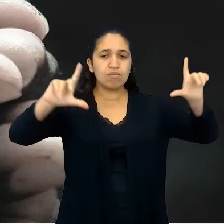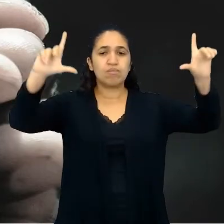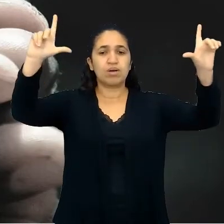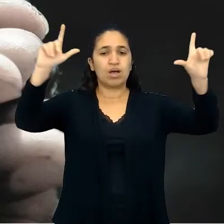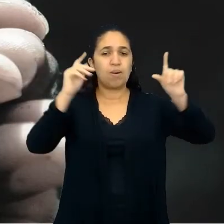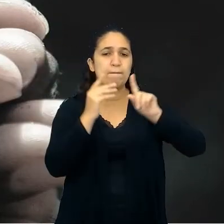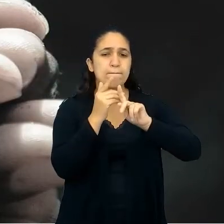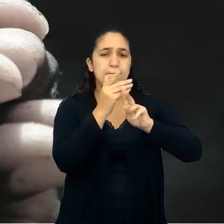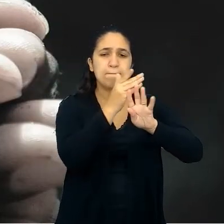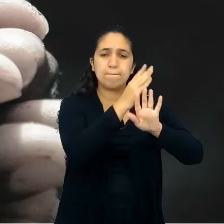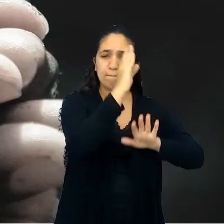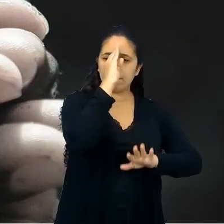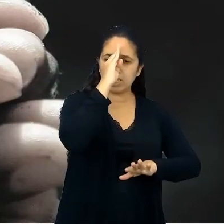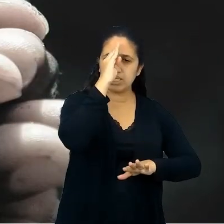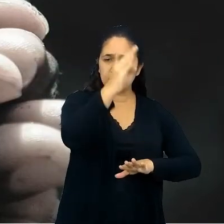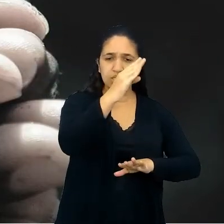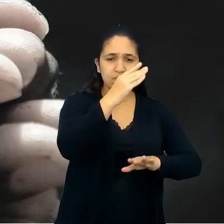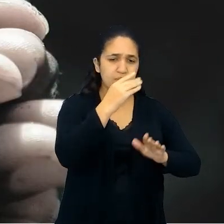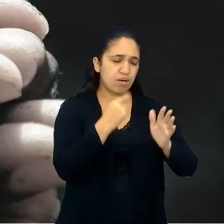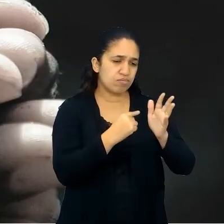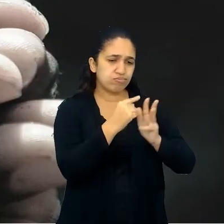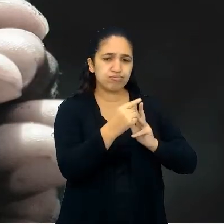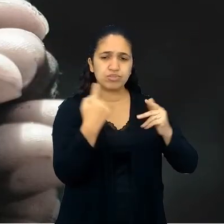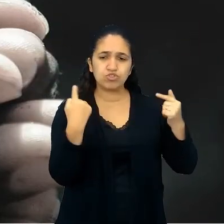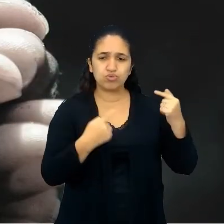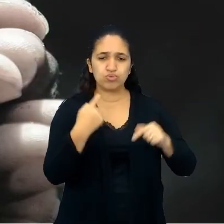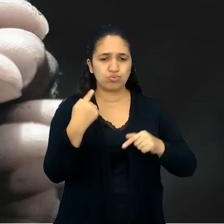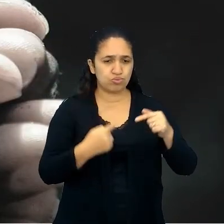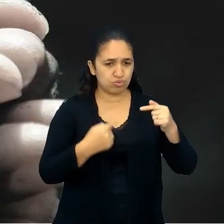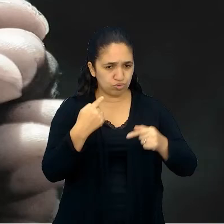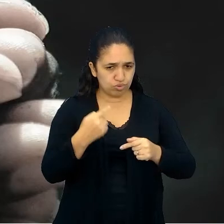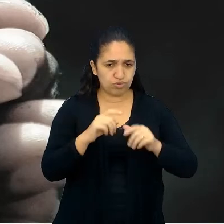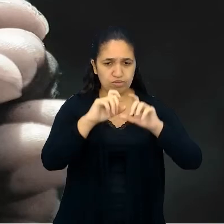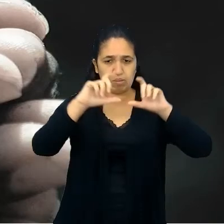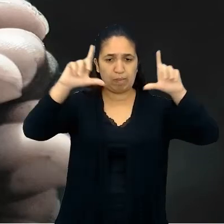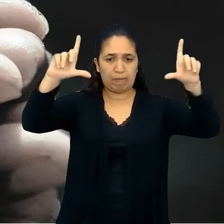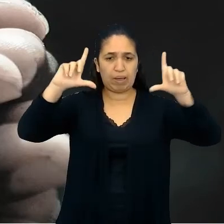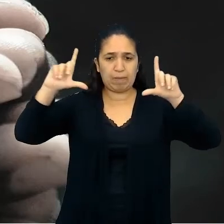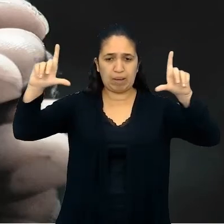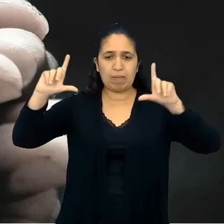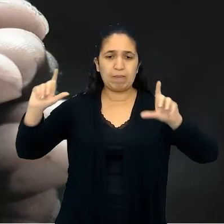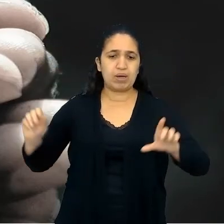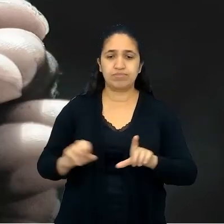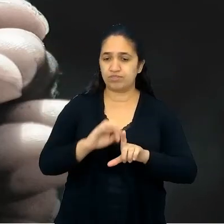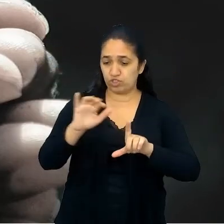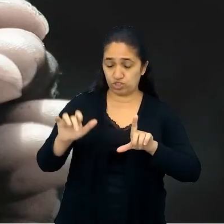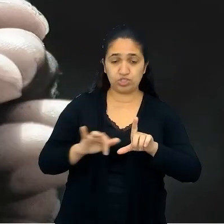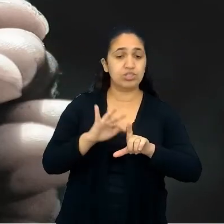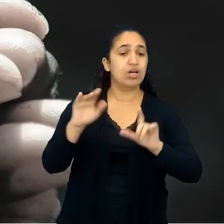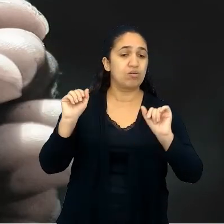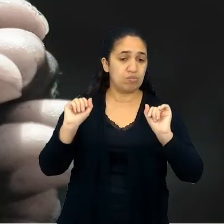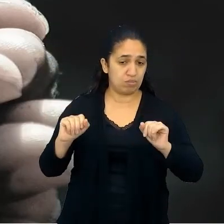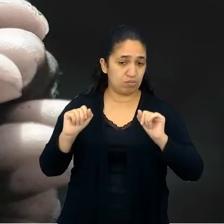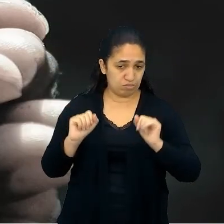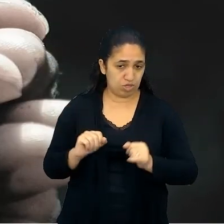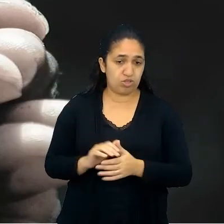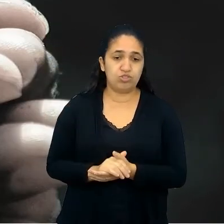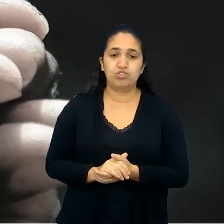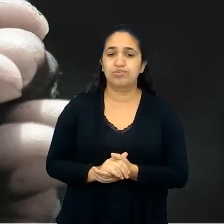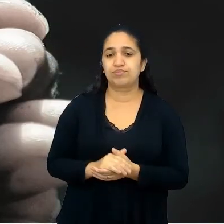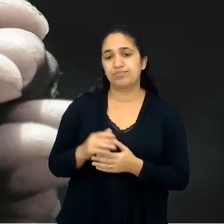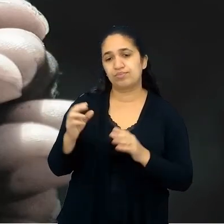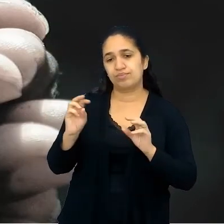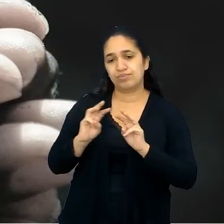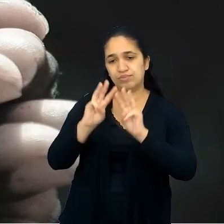os principais pontos discutidos em sala. Os painéis podem ser feitos utilizando ferramentas digitais, o que